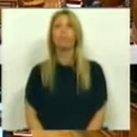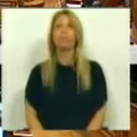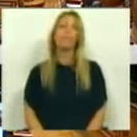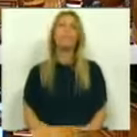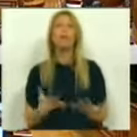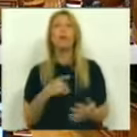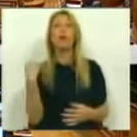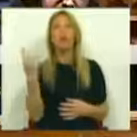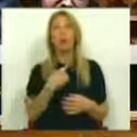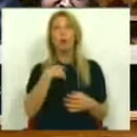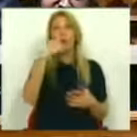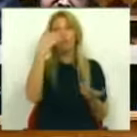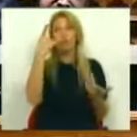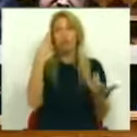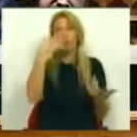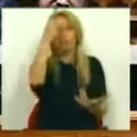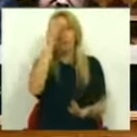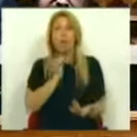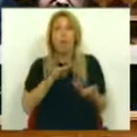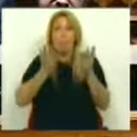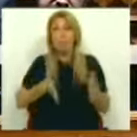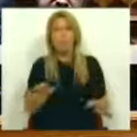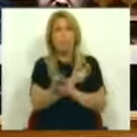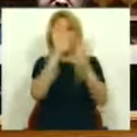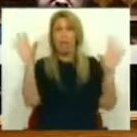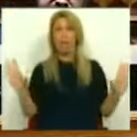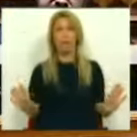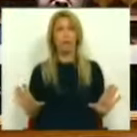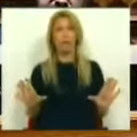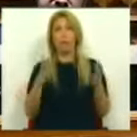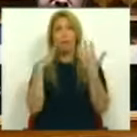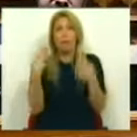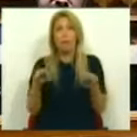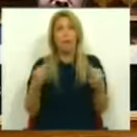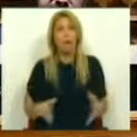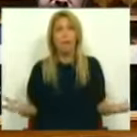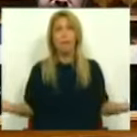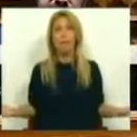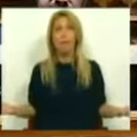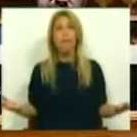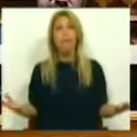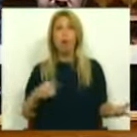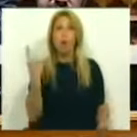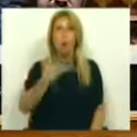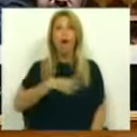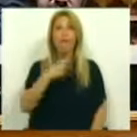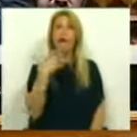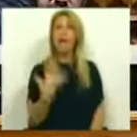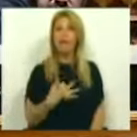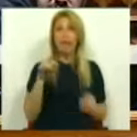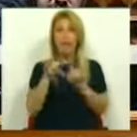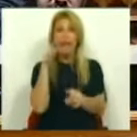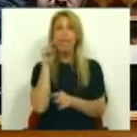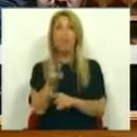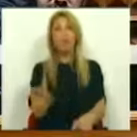E que, do nosso ponto de vista, precisa uma clarificação naturalmente. Nós queremos acreditar que esta não é a